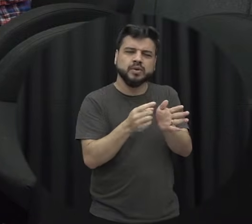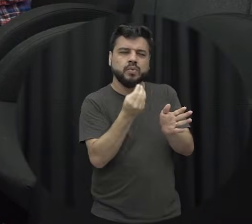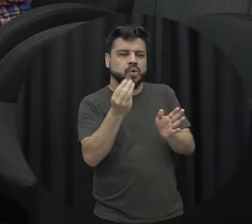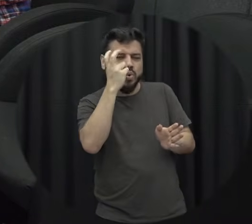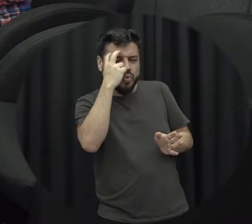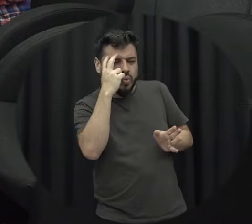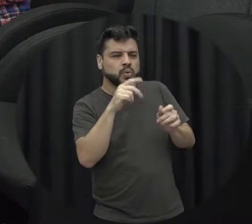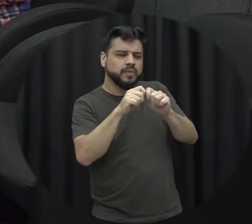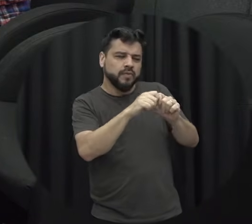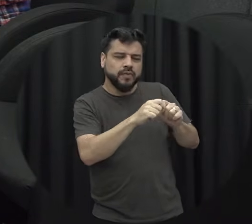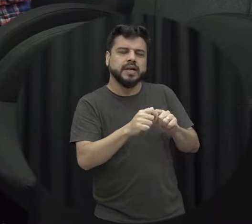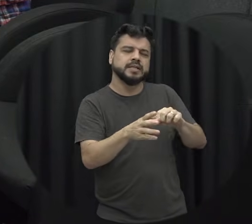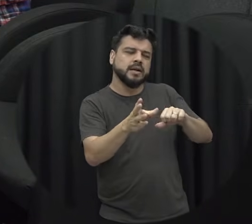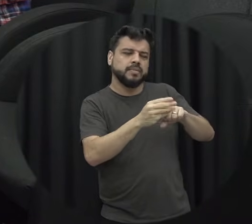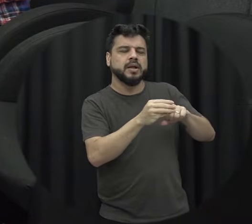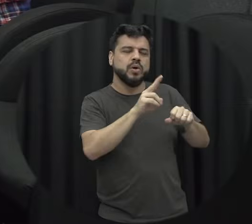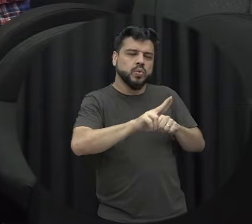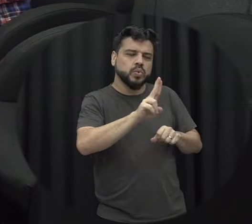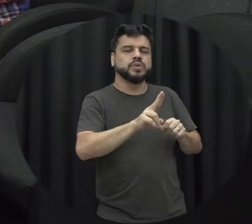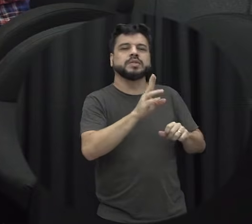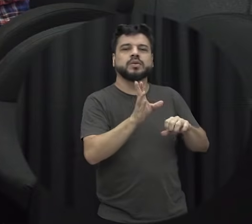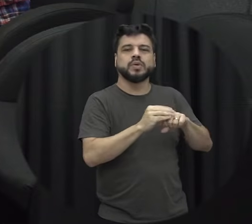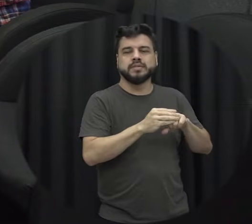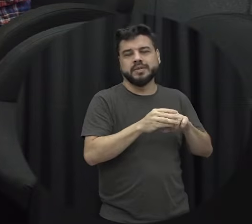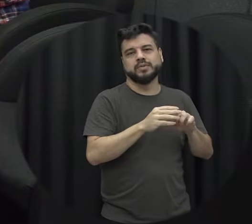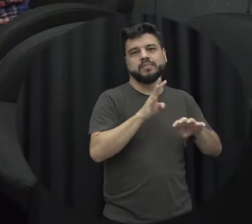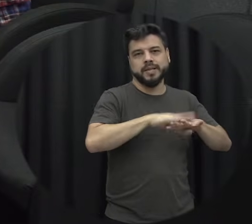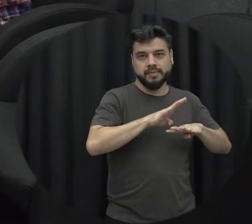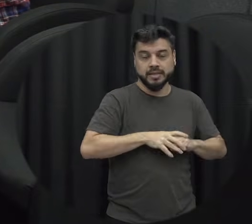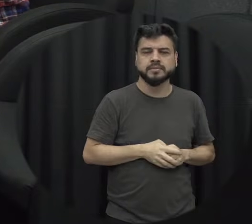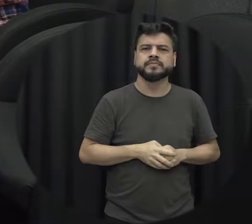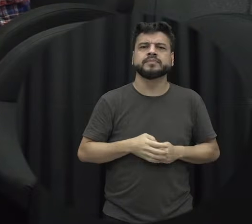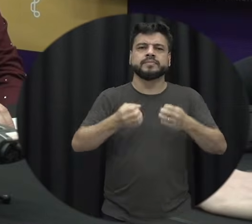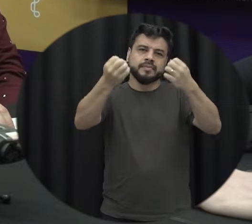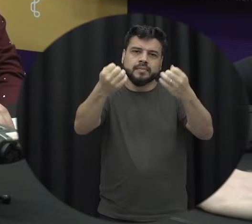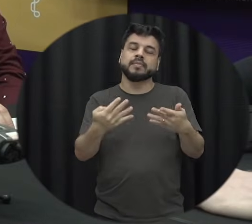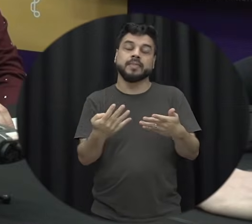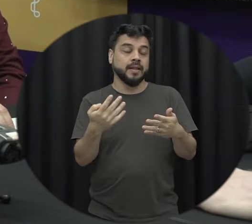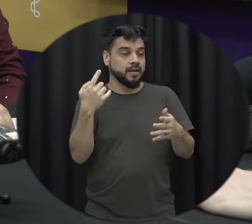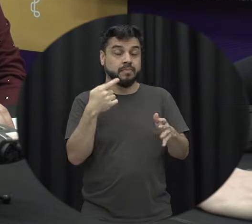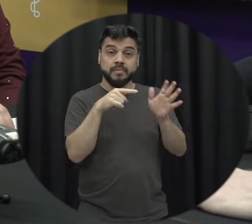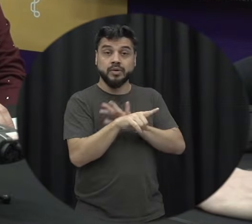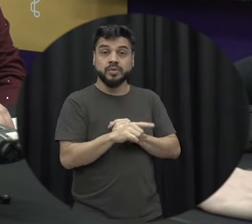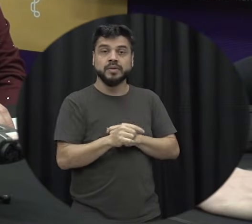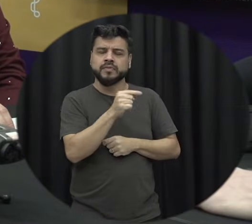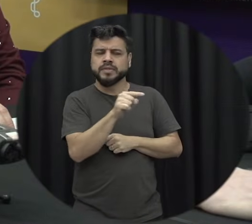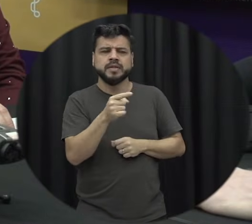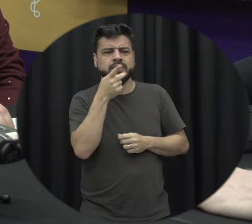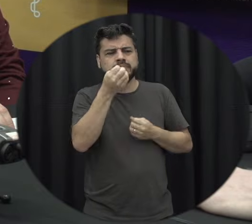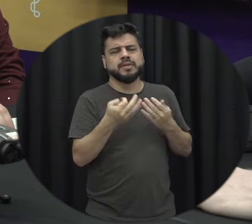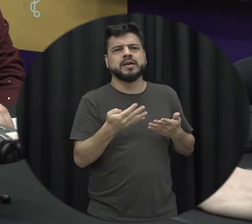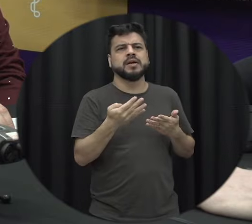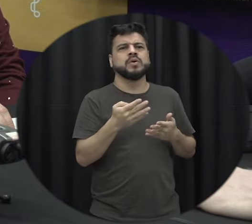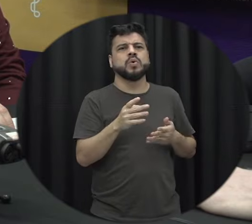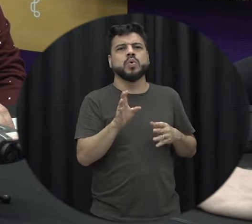matemático. Professor, você falou, né, desse conhecimento não formal, né, dos pedreiros e tal. A